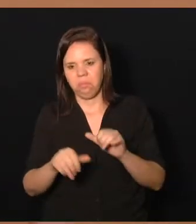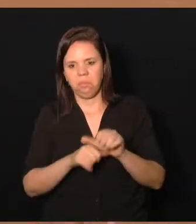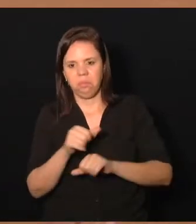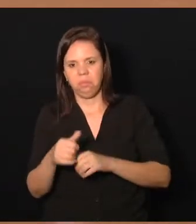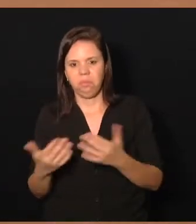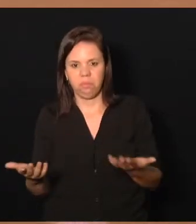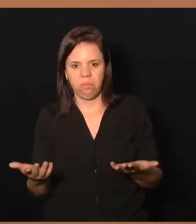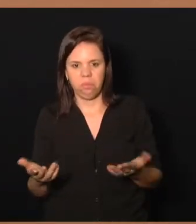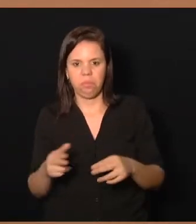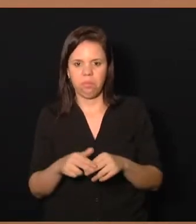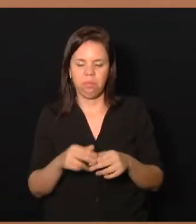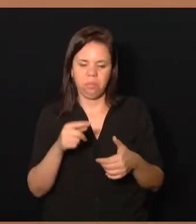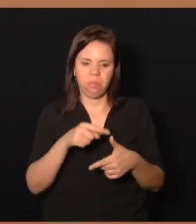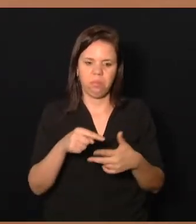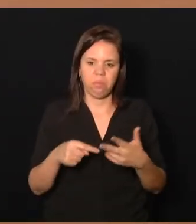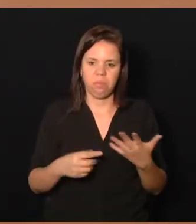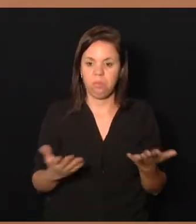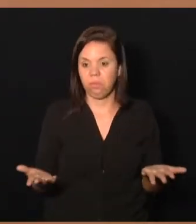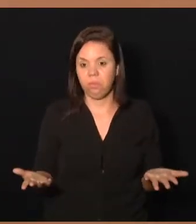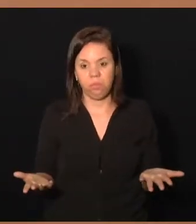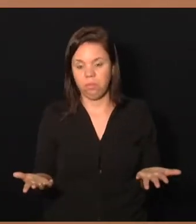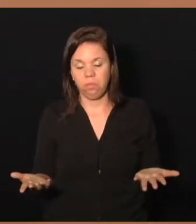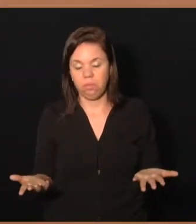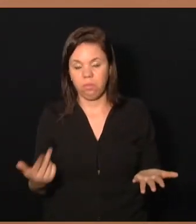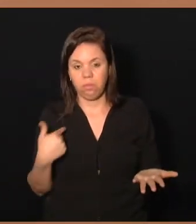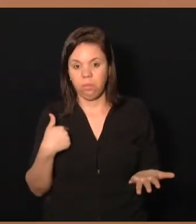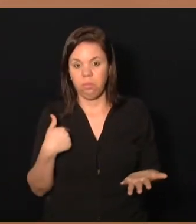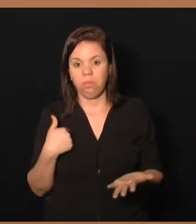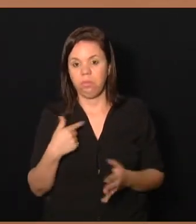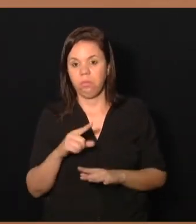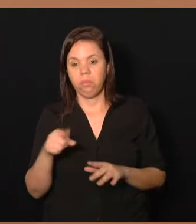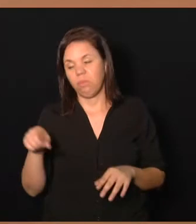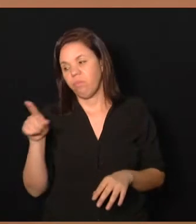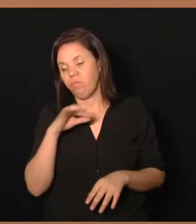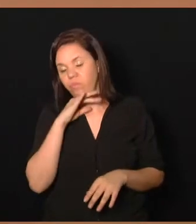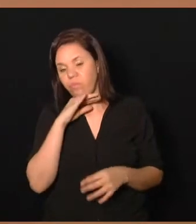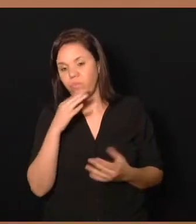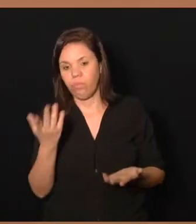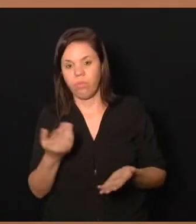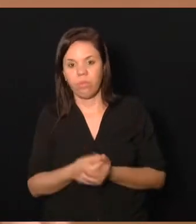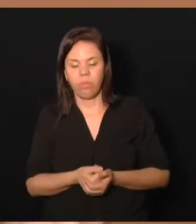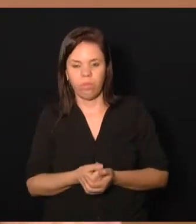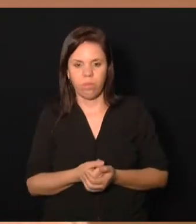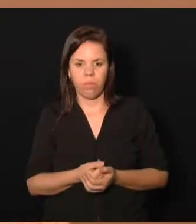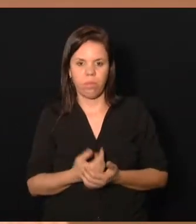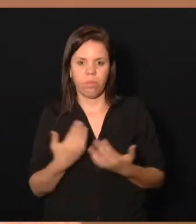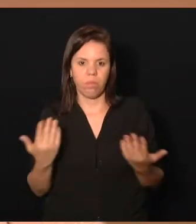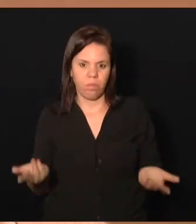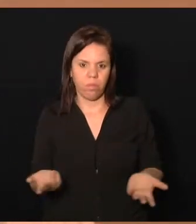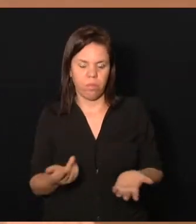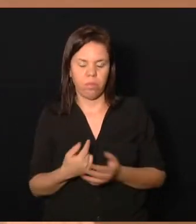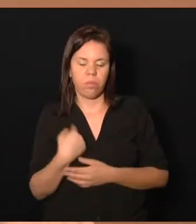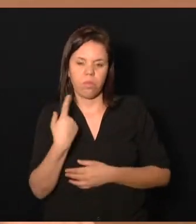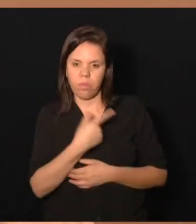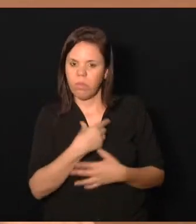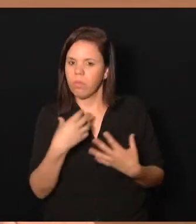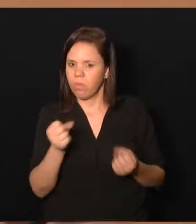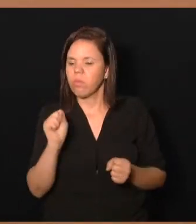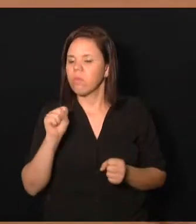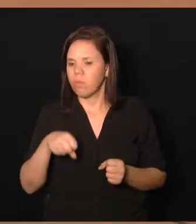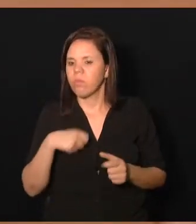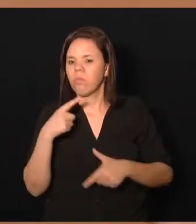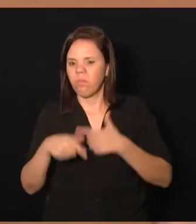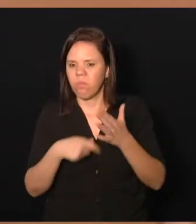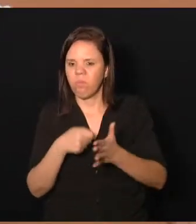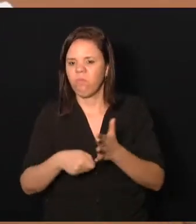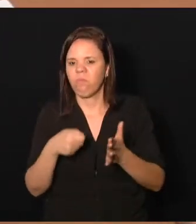não pode? Por isso. Tá bom, então não vou estacionar. Não pode, é ruim. Então, nós vamos sim trabalhar.